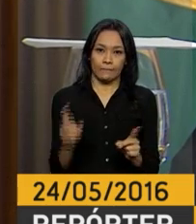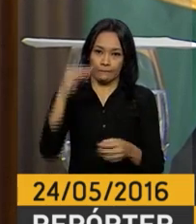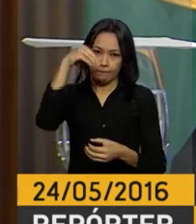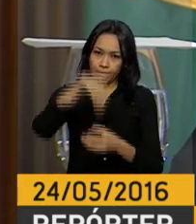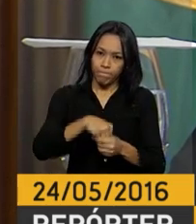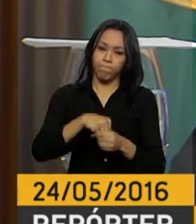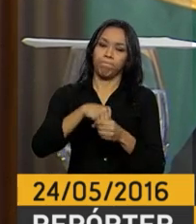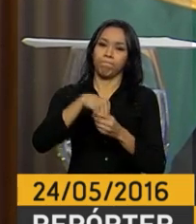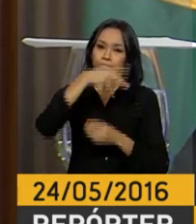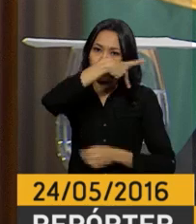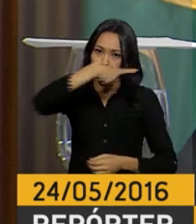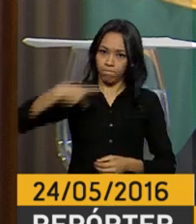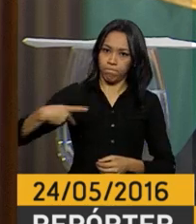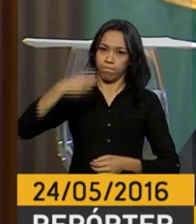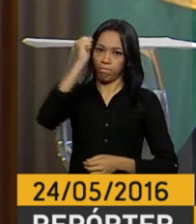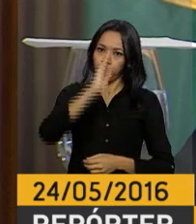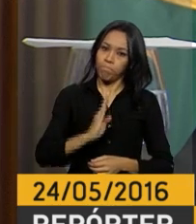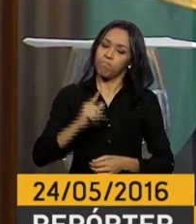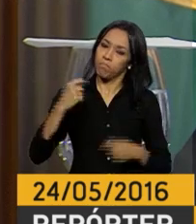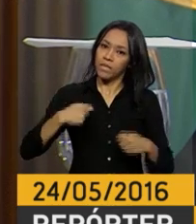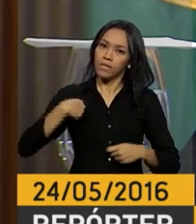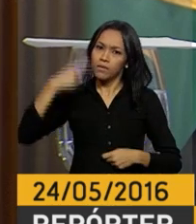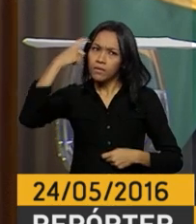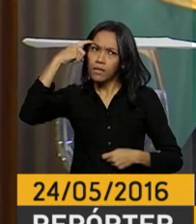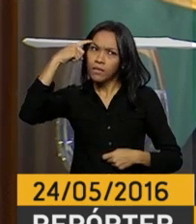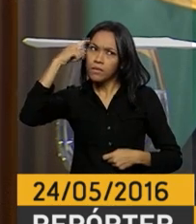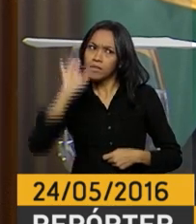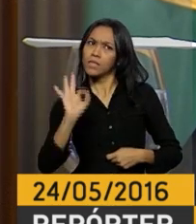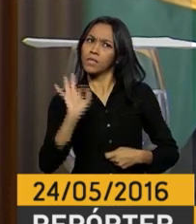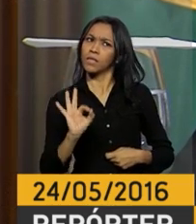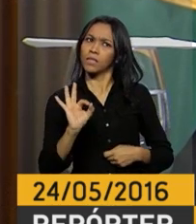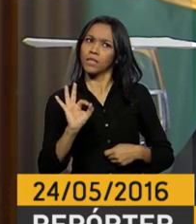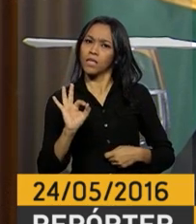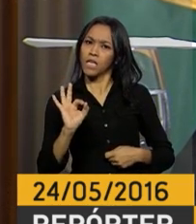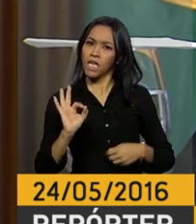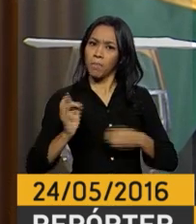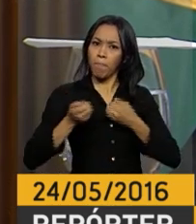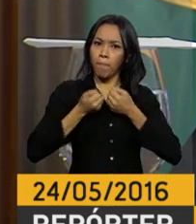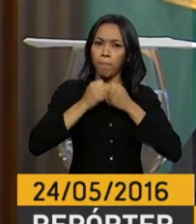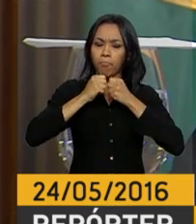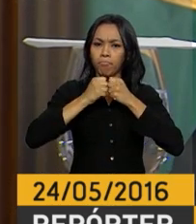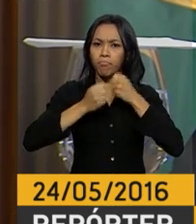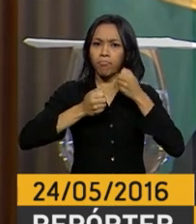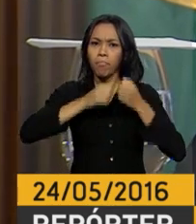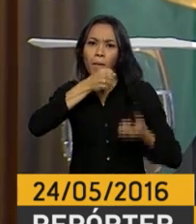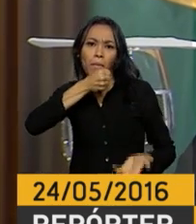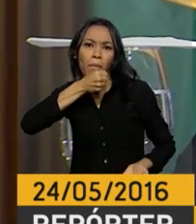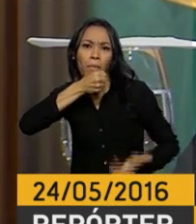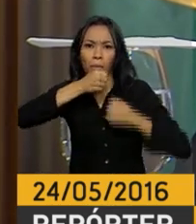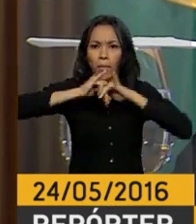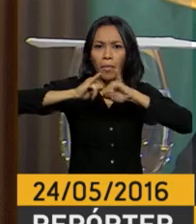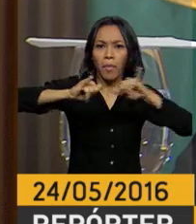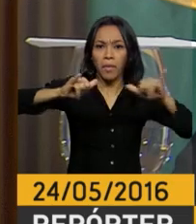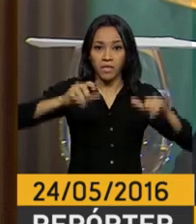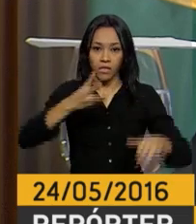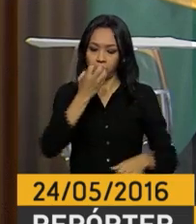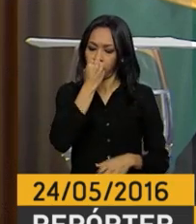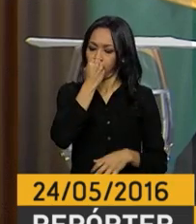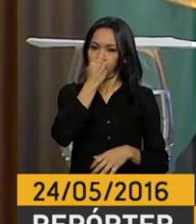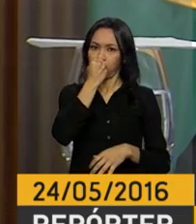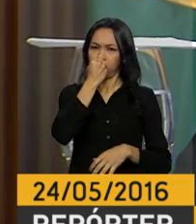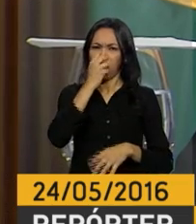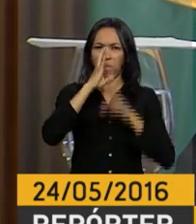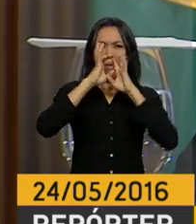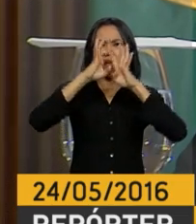República tem que ter algumas convicções e expressá-las. Se não vier a expressá-las, naturalmente virão críticas as